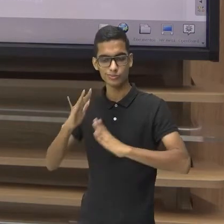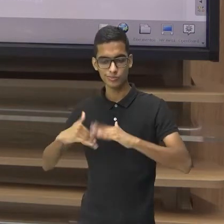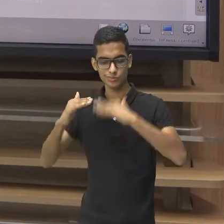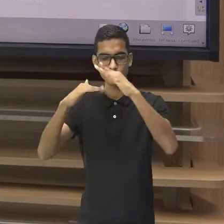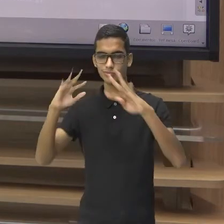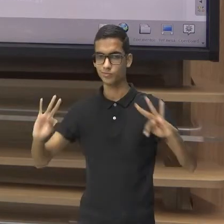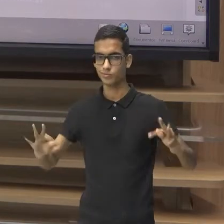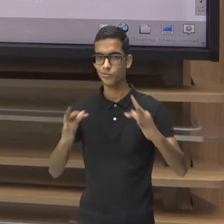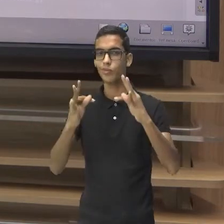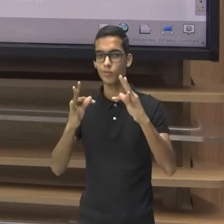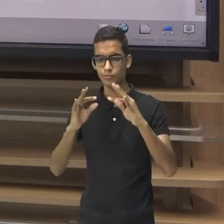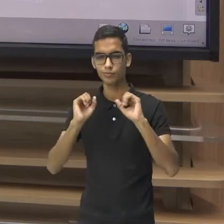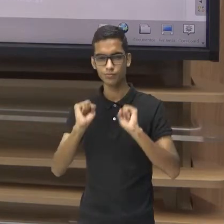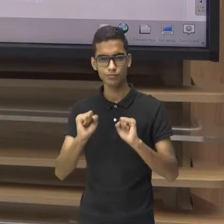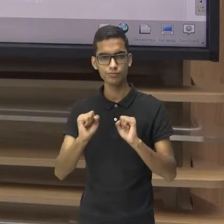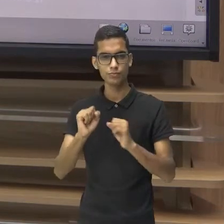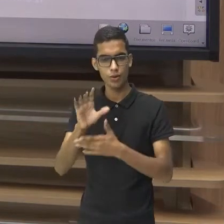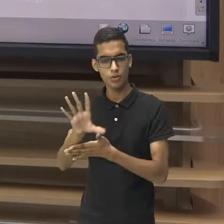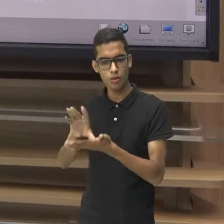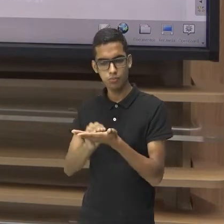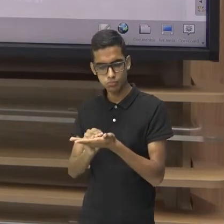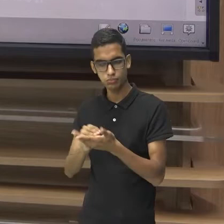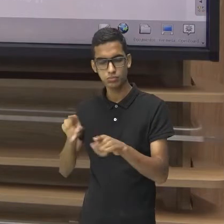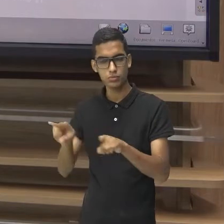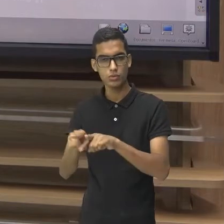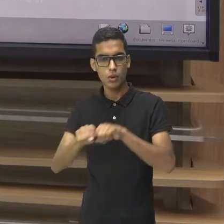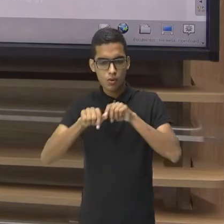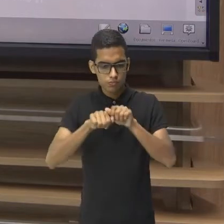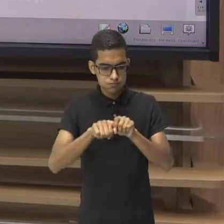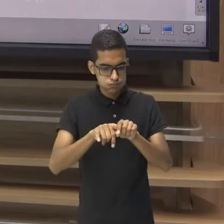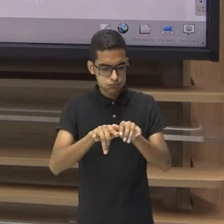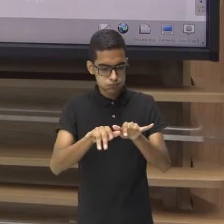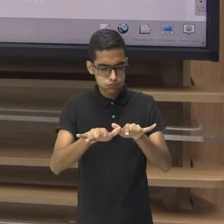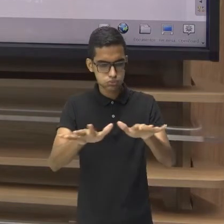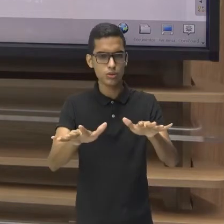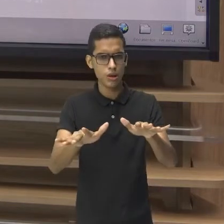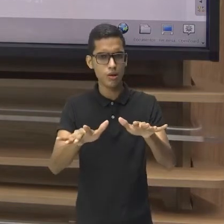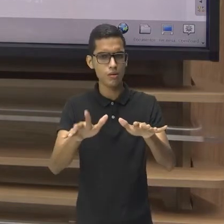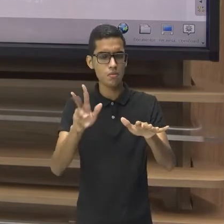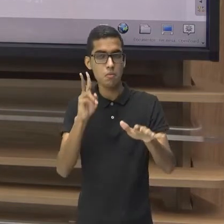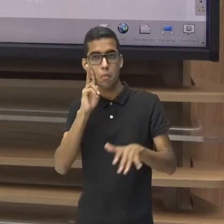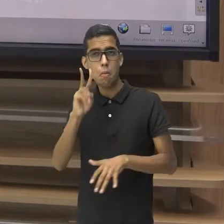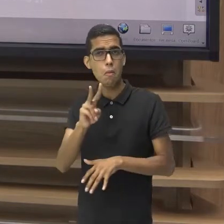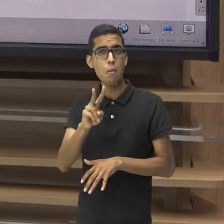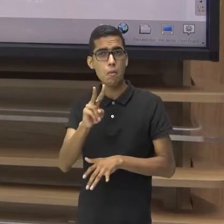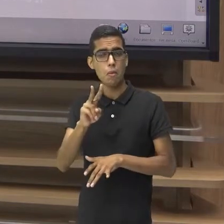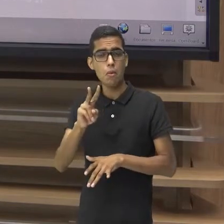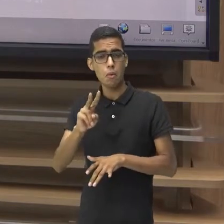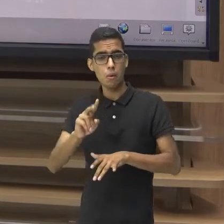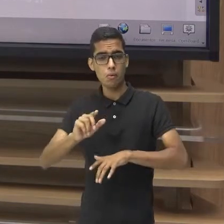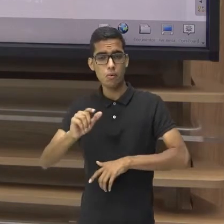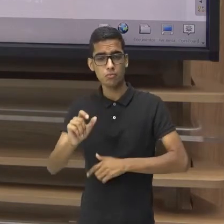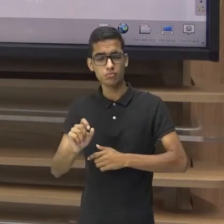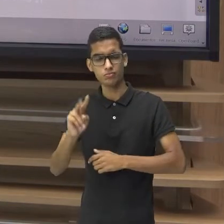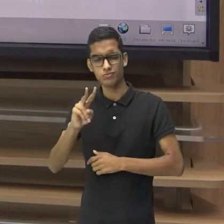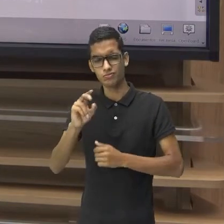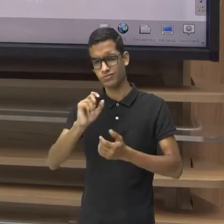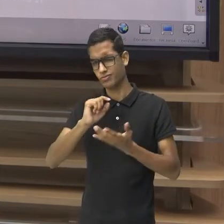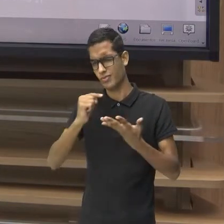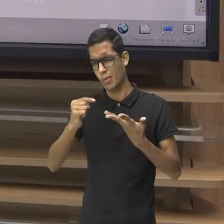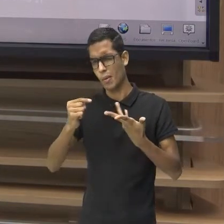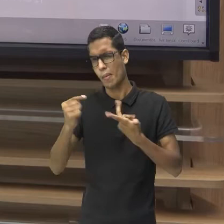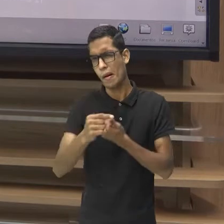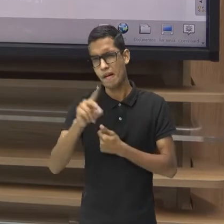pode ser filmado, copiado e visto muitas vezes em qualquer lugar do mundo,